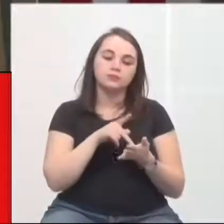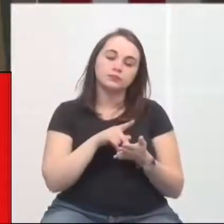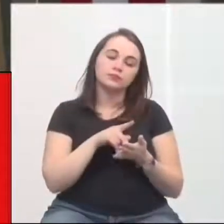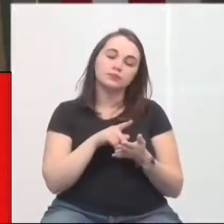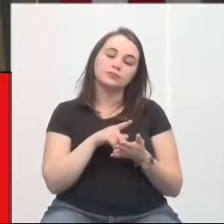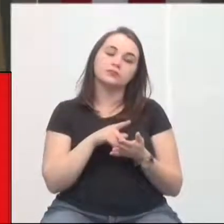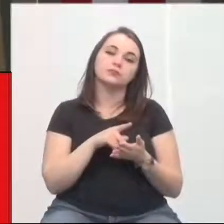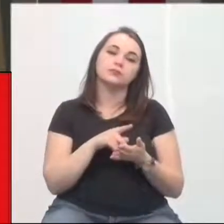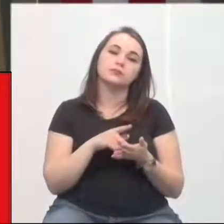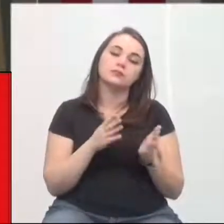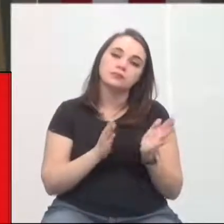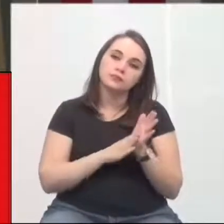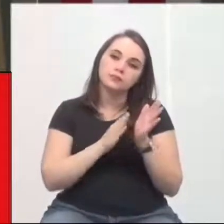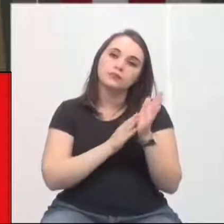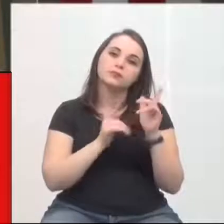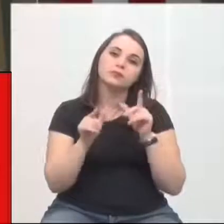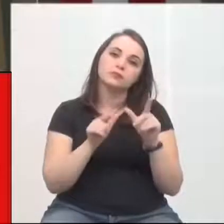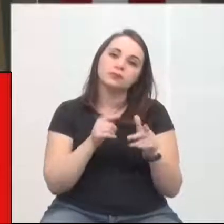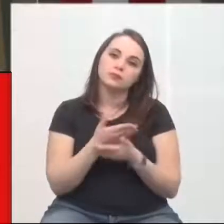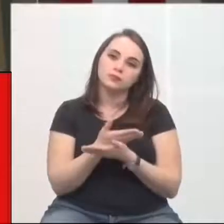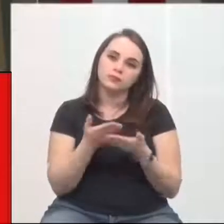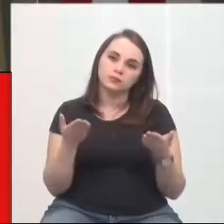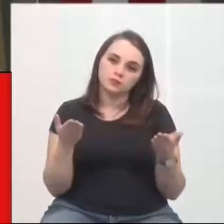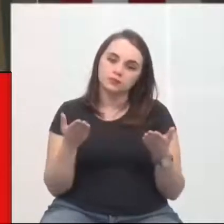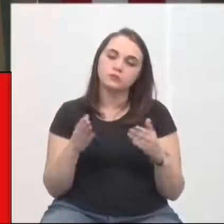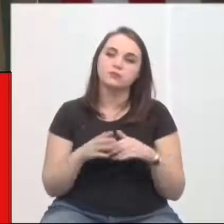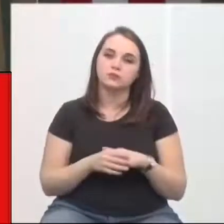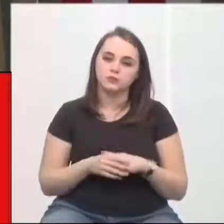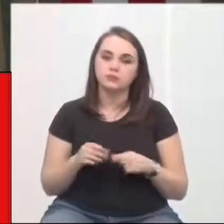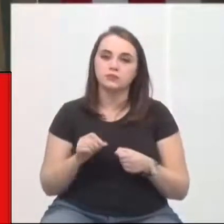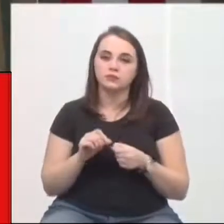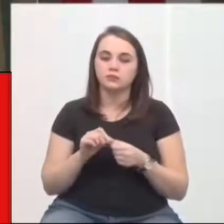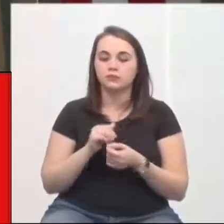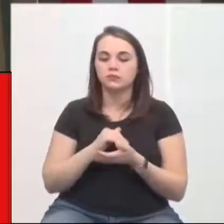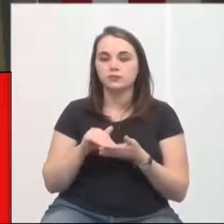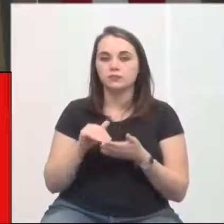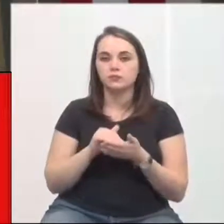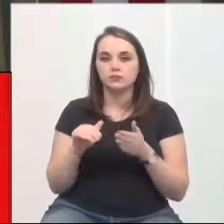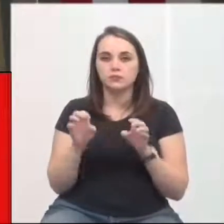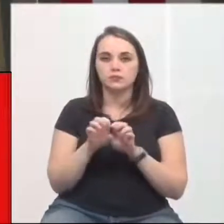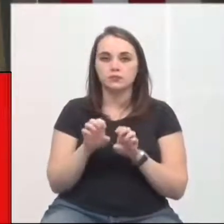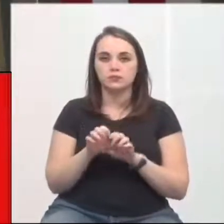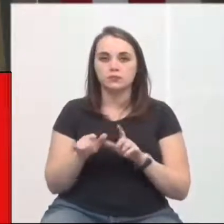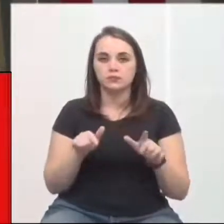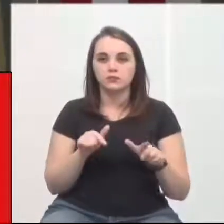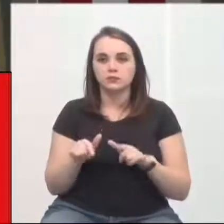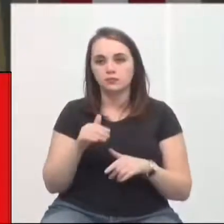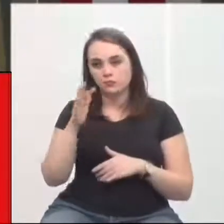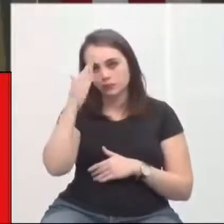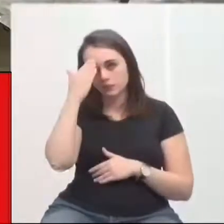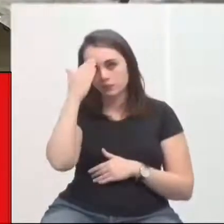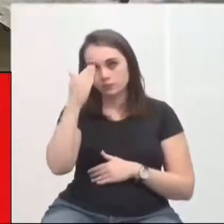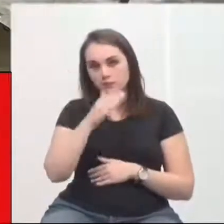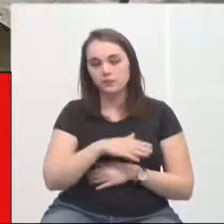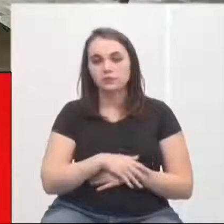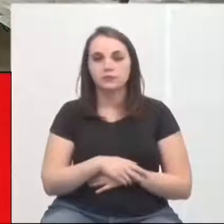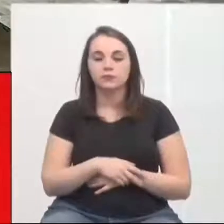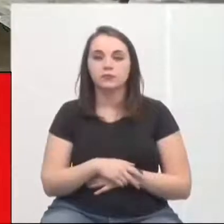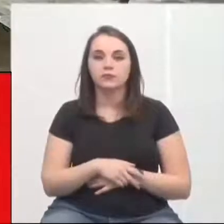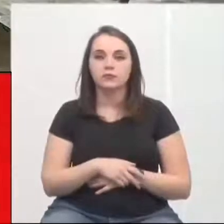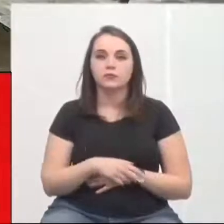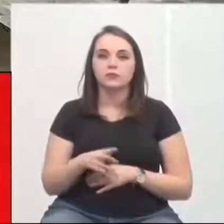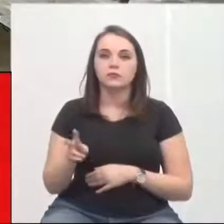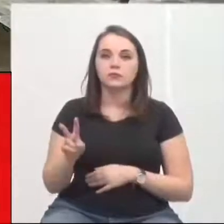de antemão e parabenizar o trabalho feito por Vossa Senhoria e toda a equipe da Secretaria de Obras. É isso, senhor presidente. Márcio